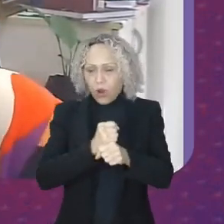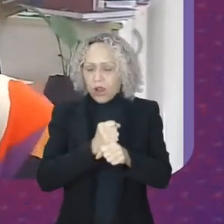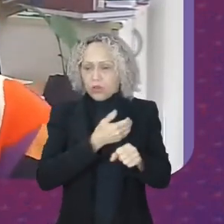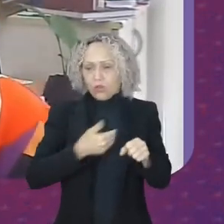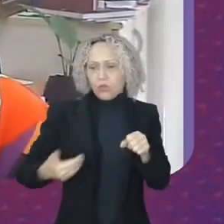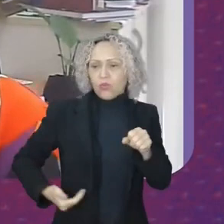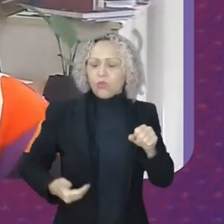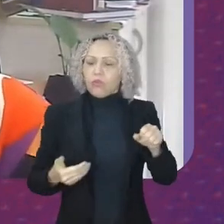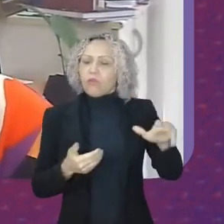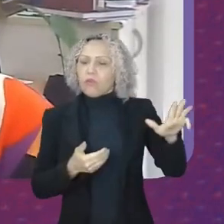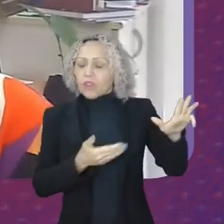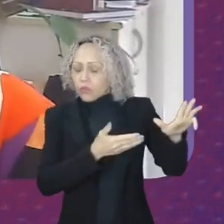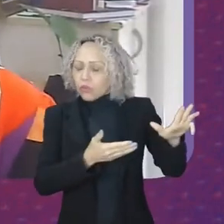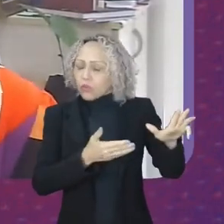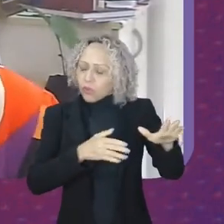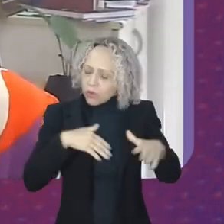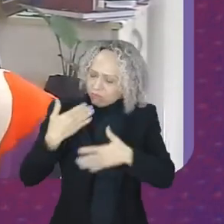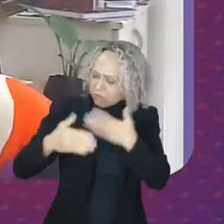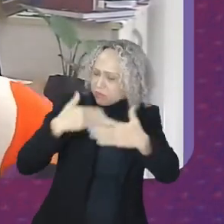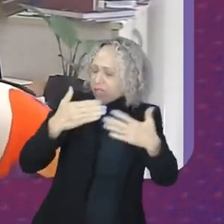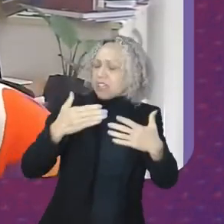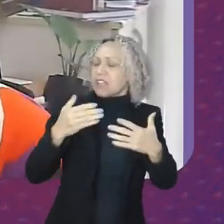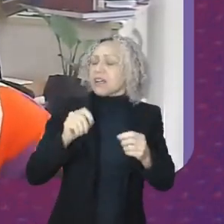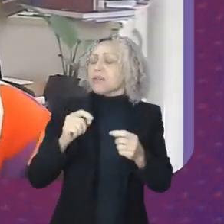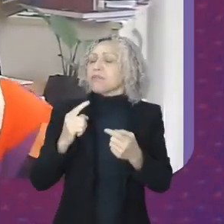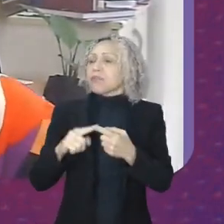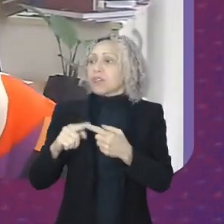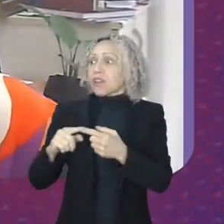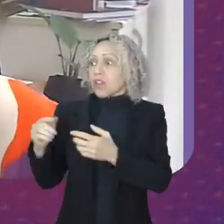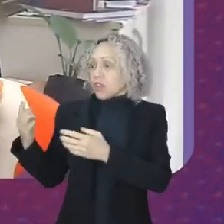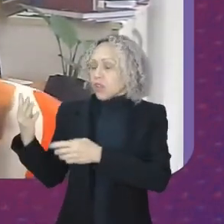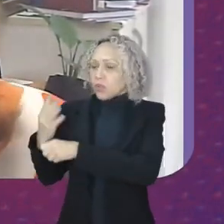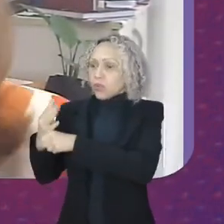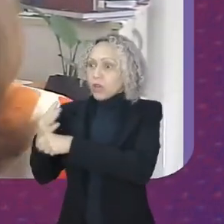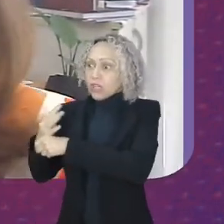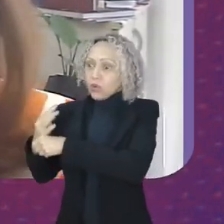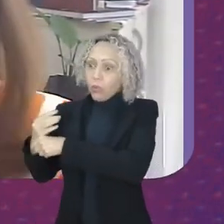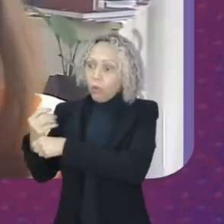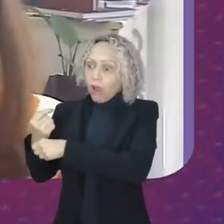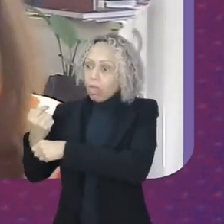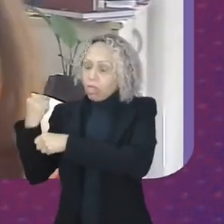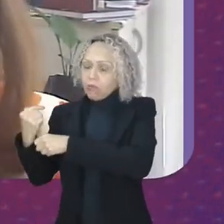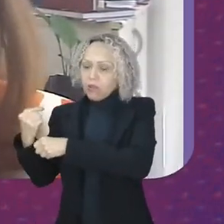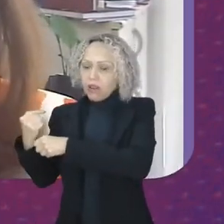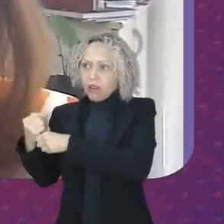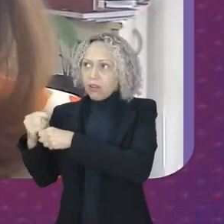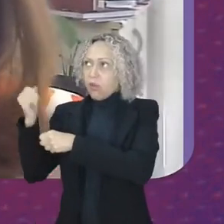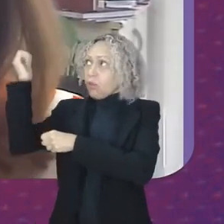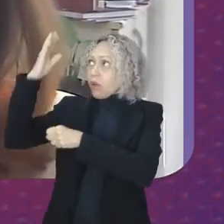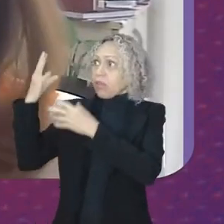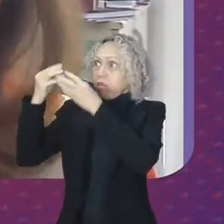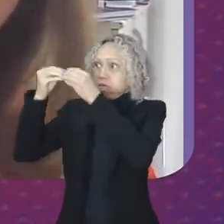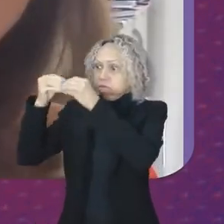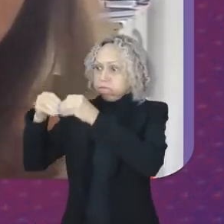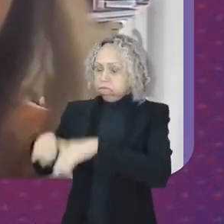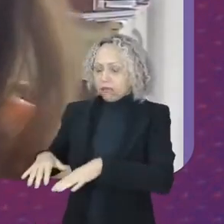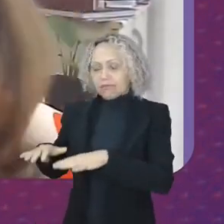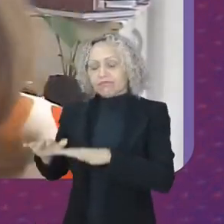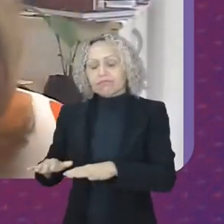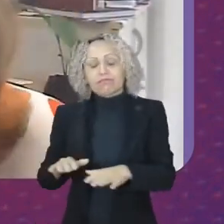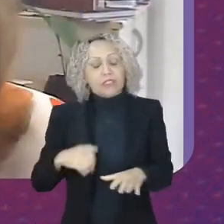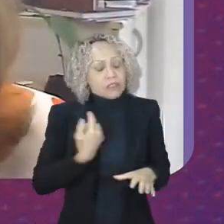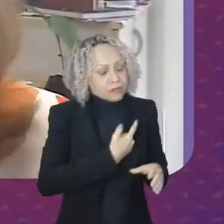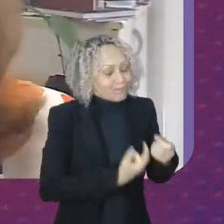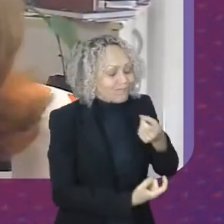né, reconstrução e união. Então, é nesse sentido que a gente precisa pensar que país a gente quer. Que país a gente quer para